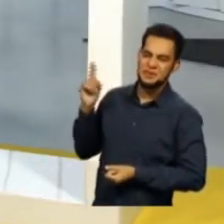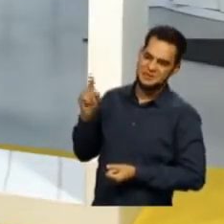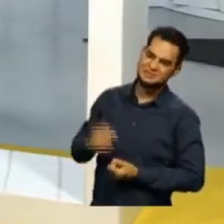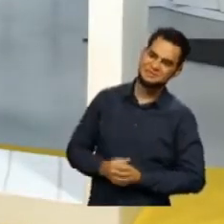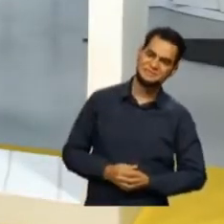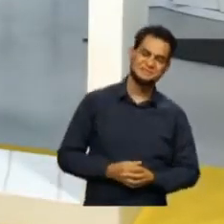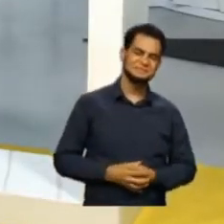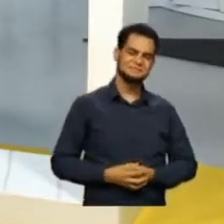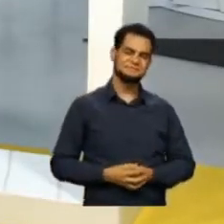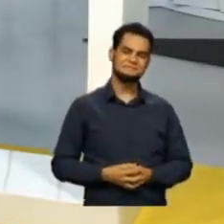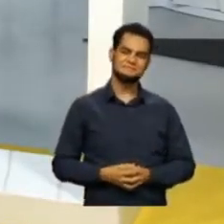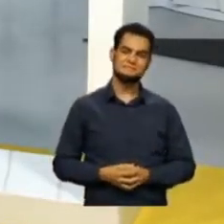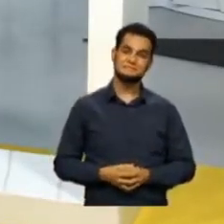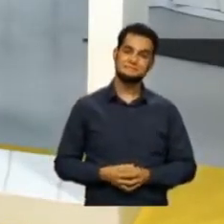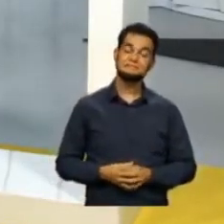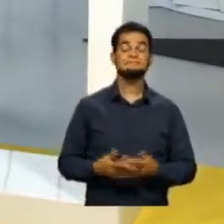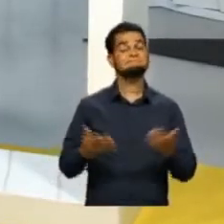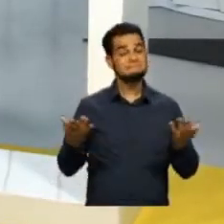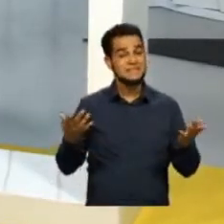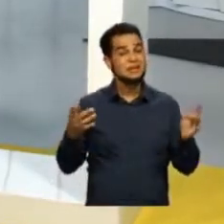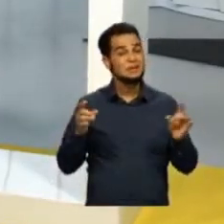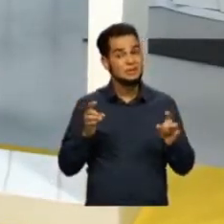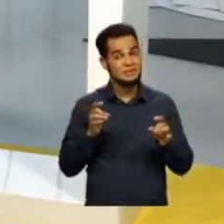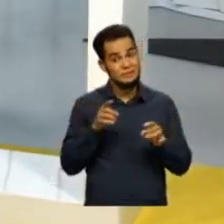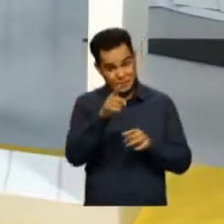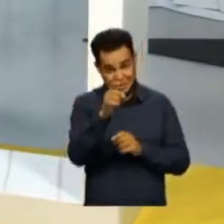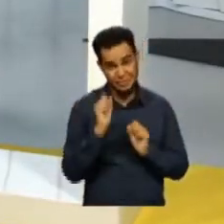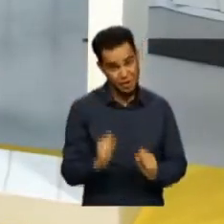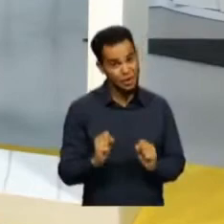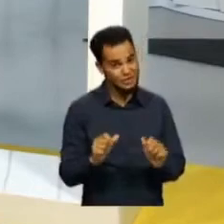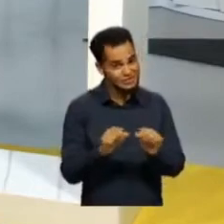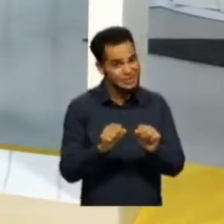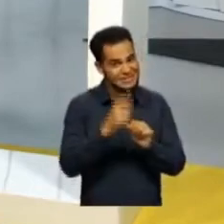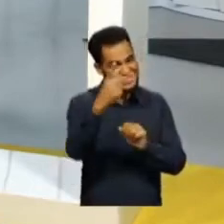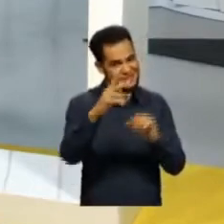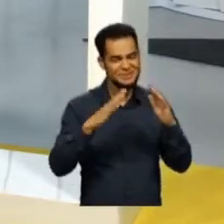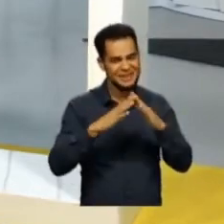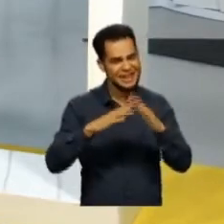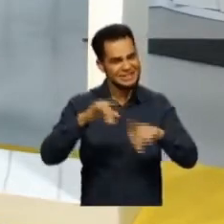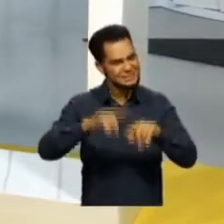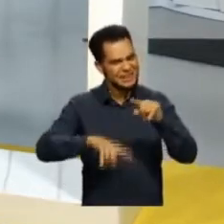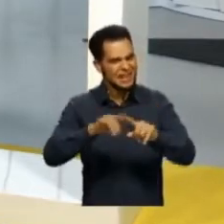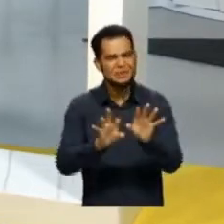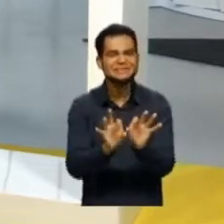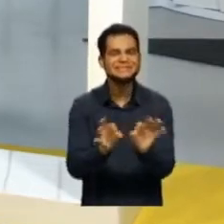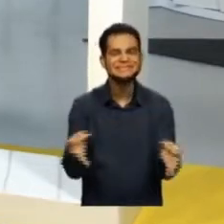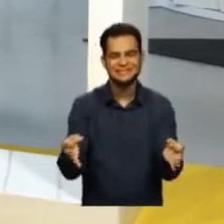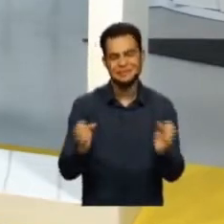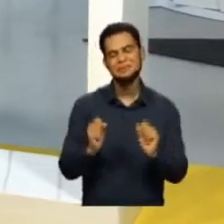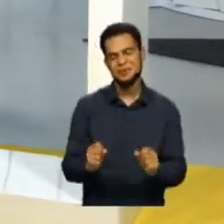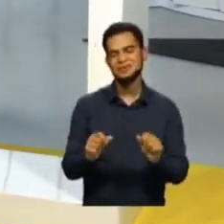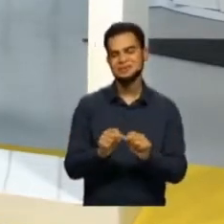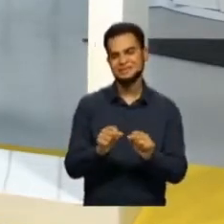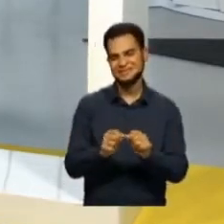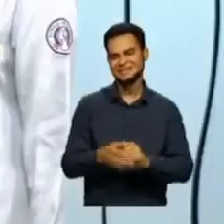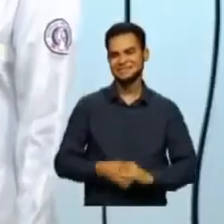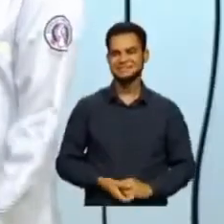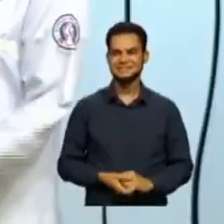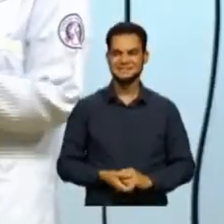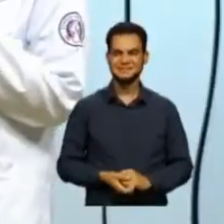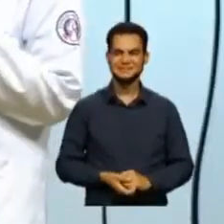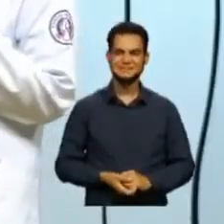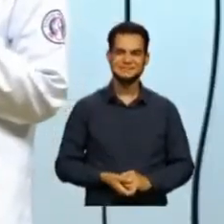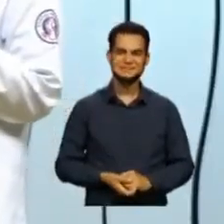Então, nós construímos esse pulmão, que você pode construir aí na sua casa com materiais simples. E,